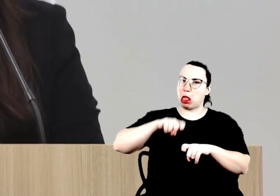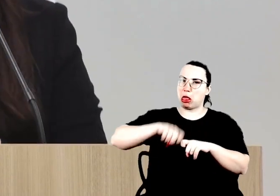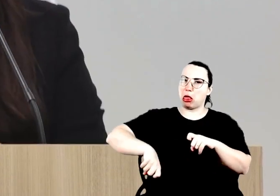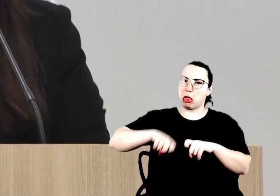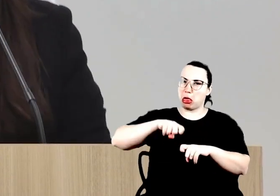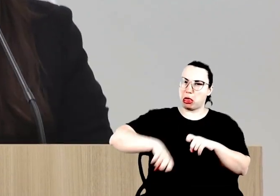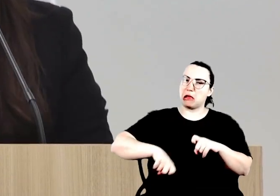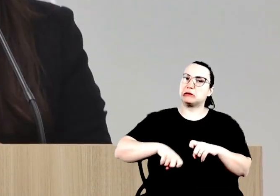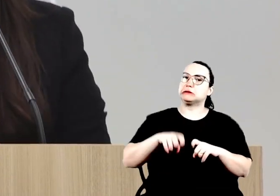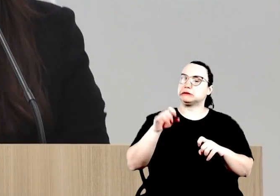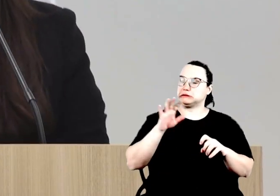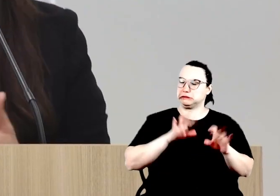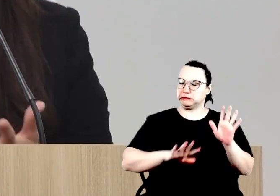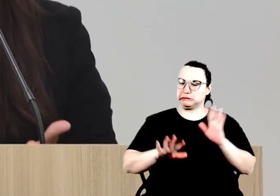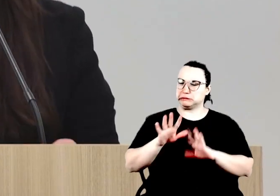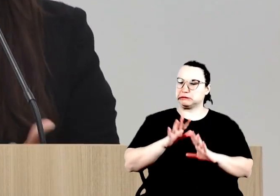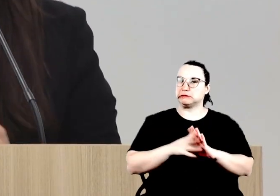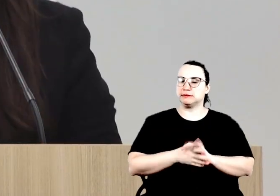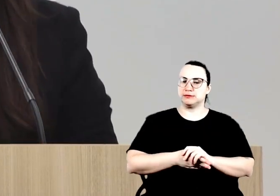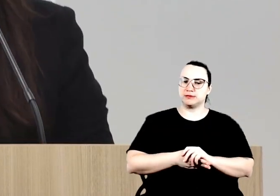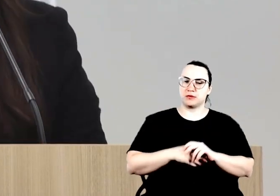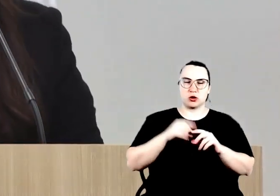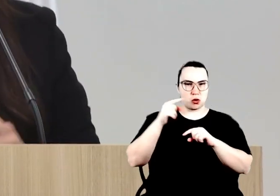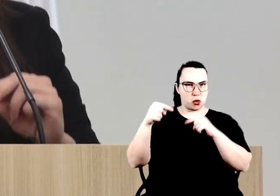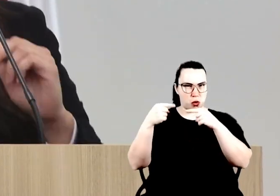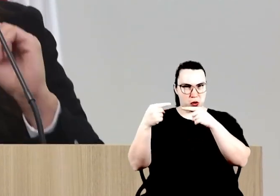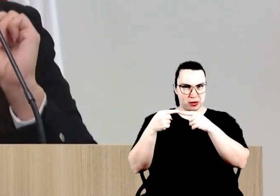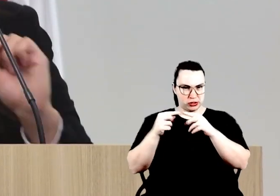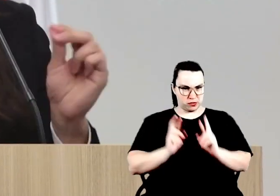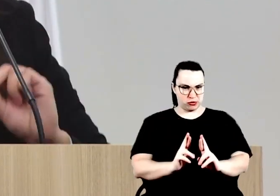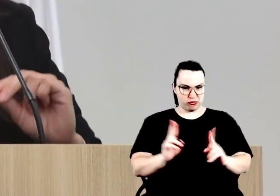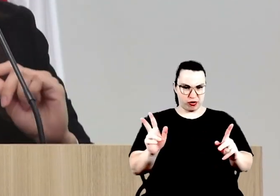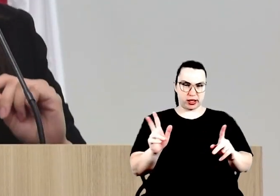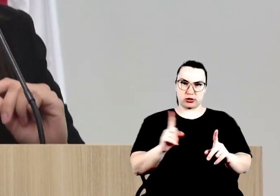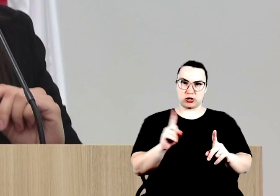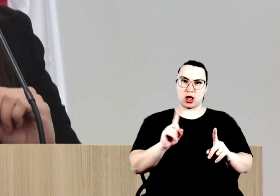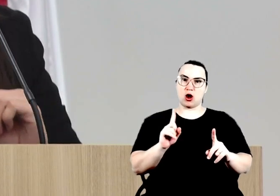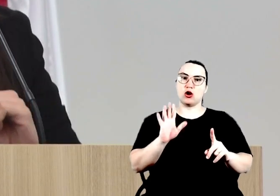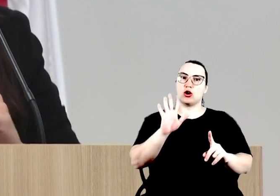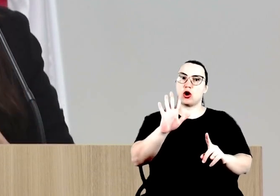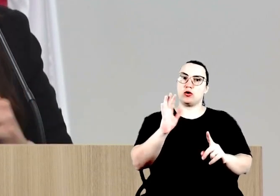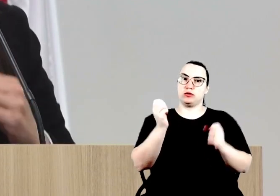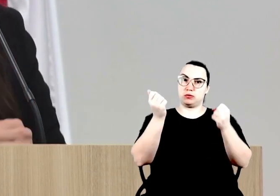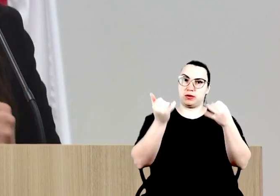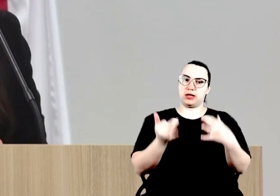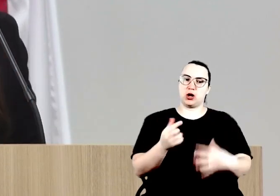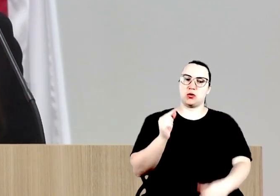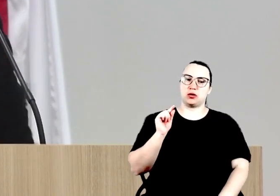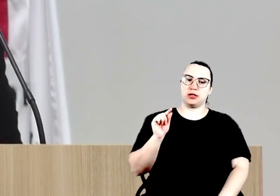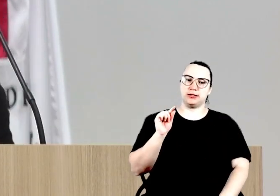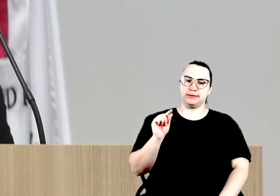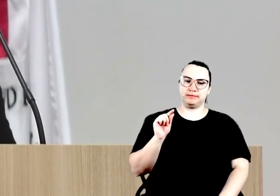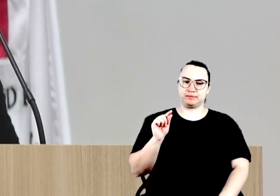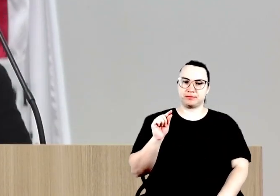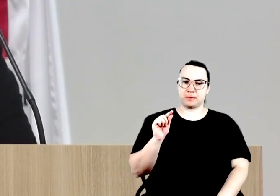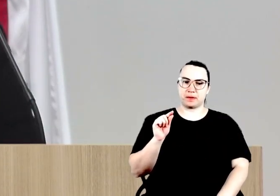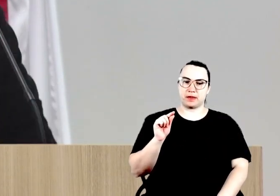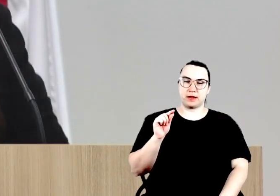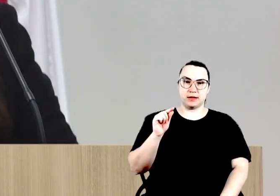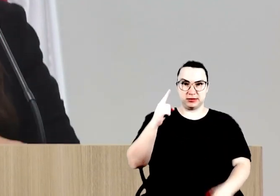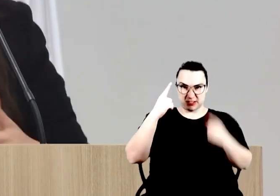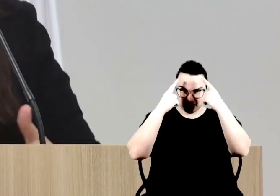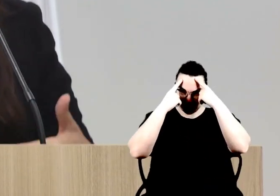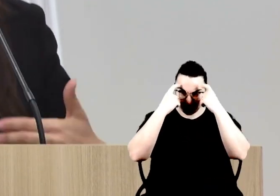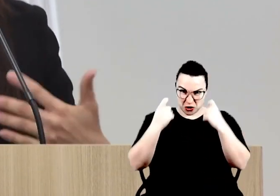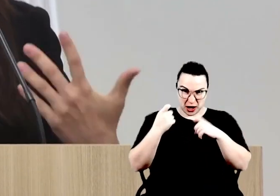Hoje o objetivo não é diferenciar elas, mas é importante um ponto. Quando a gente fala em violência